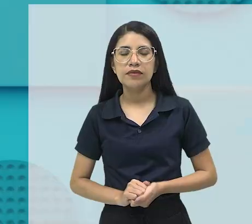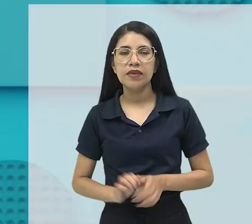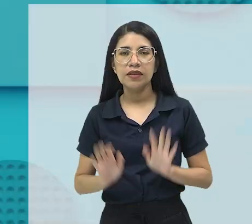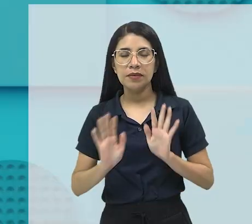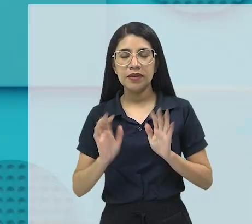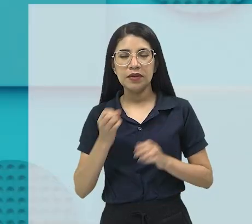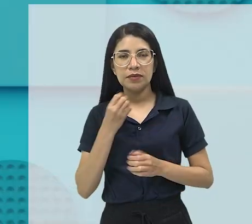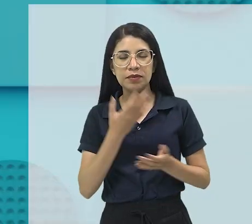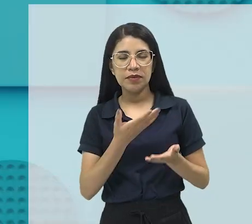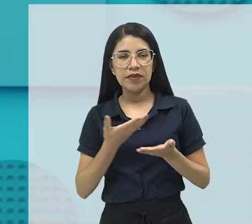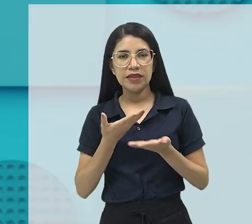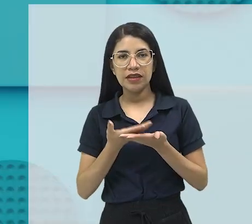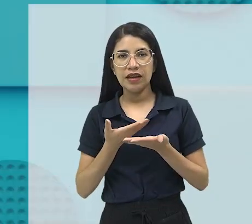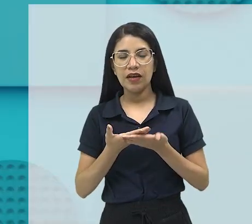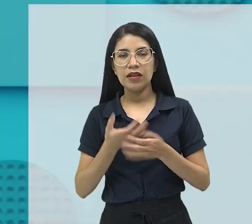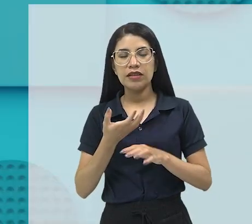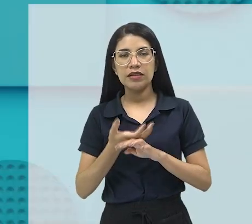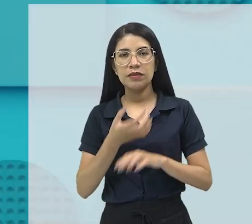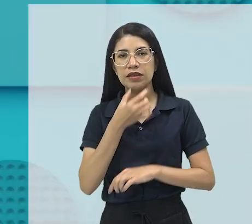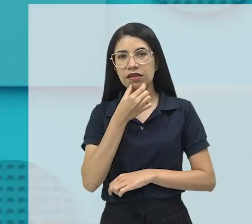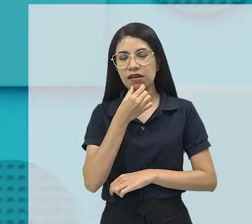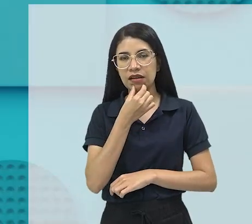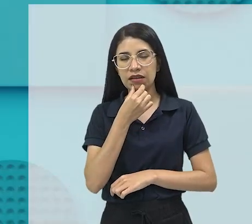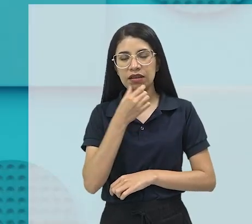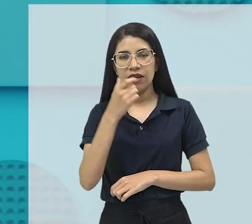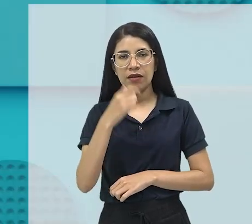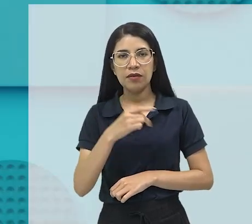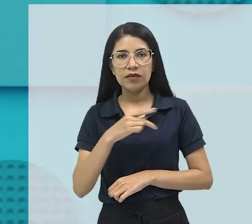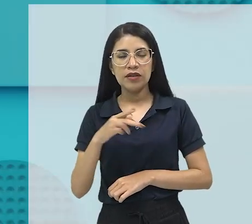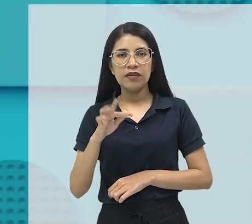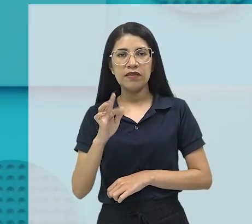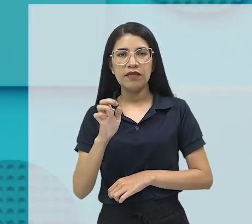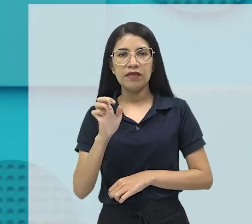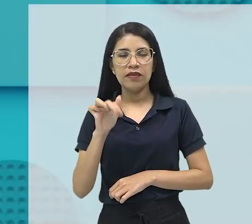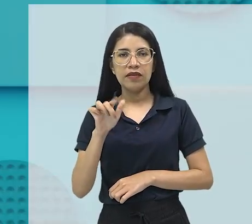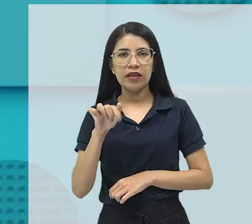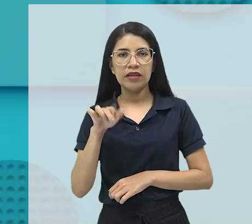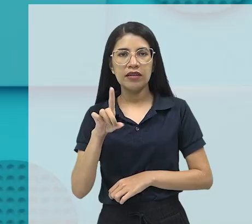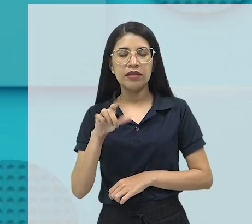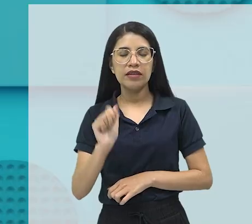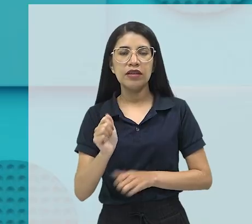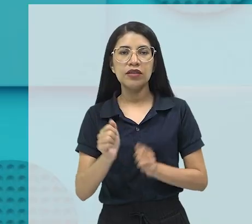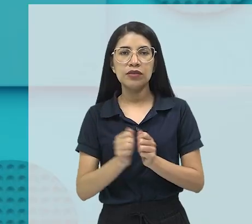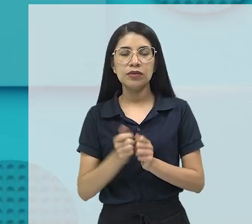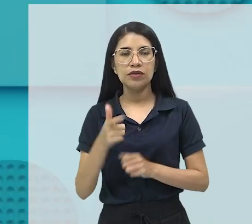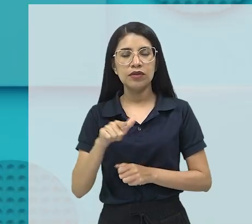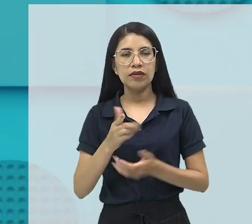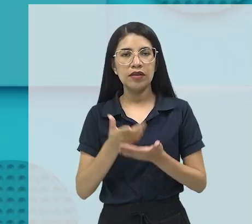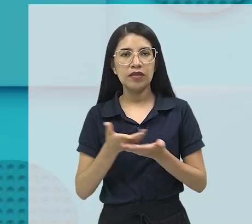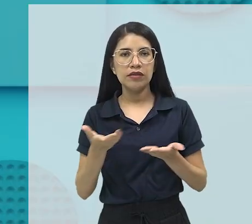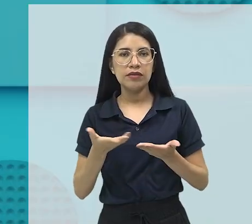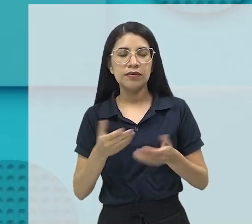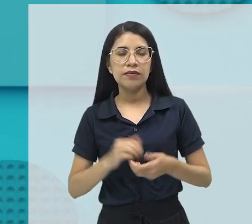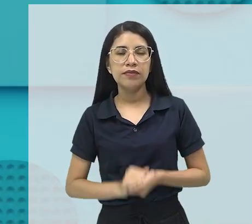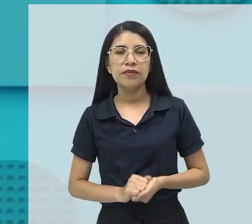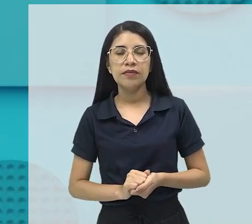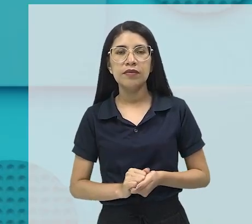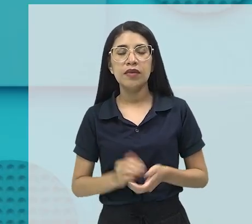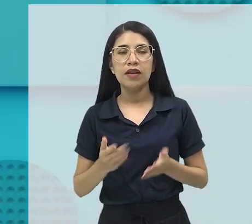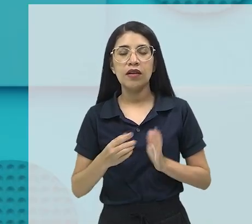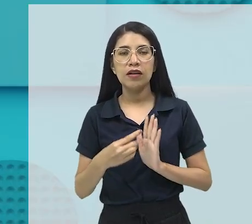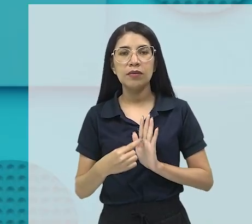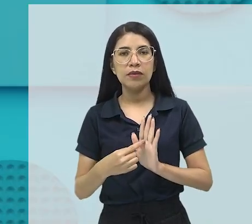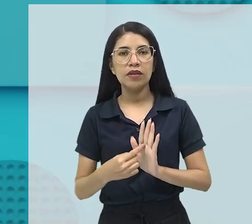Welcome, sejam bem-vindos a mais uma aula de língua inglesa. Eu sou a teacher Fernanda Gurgel, vamos estar juntos mais uma vez e agora